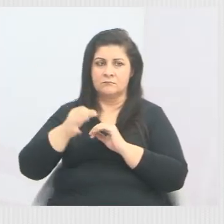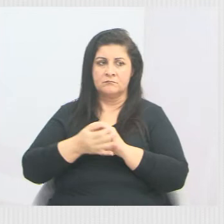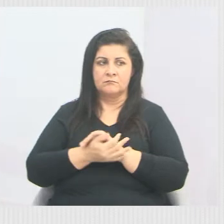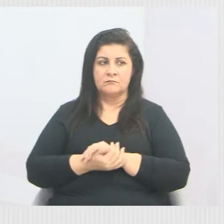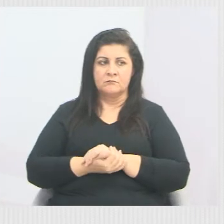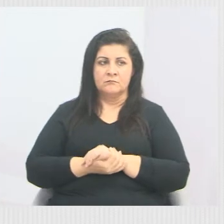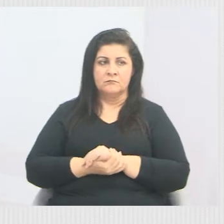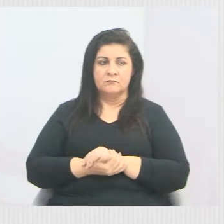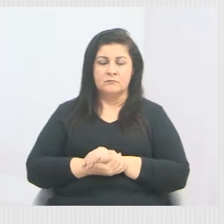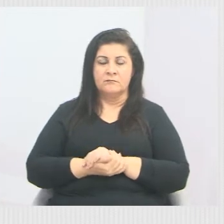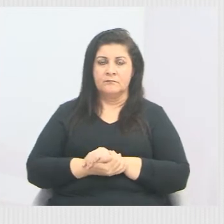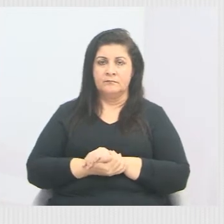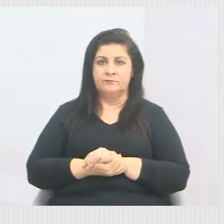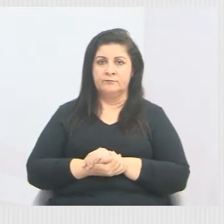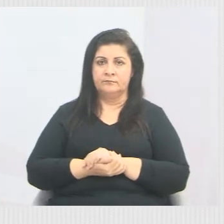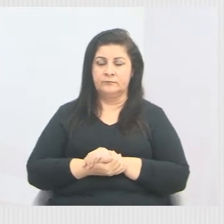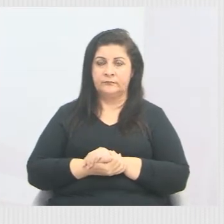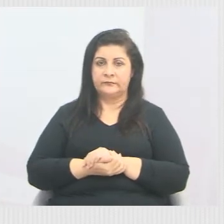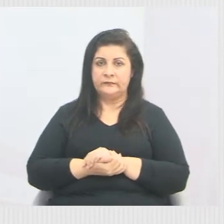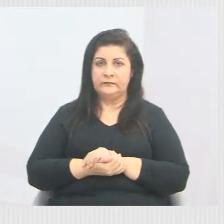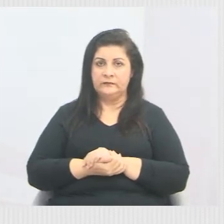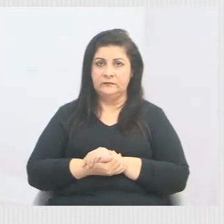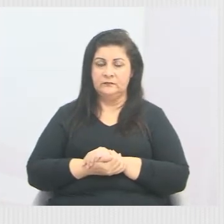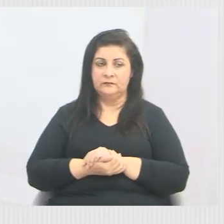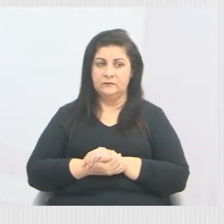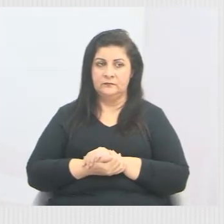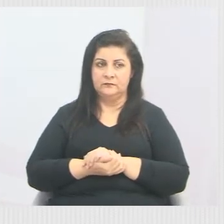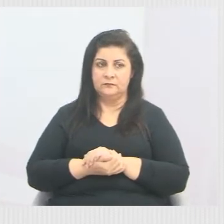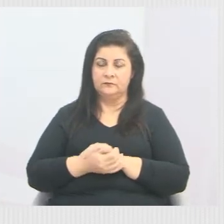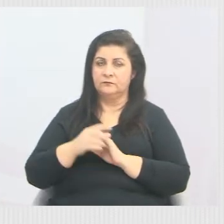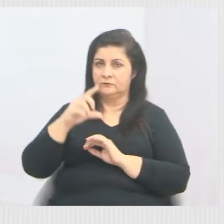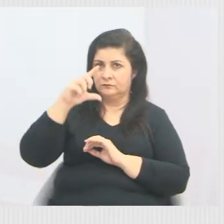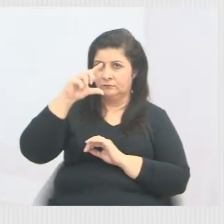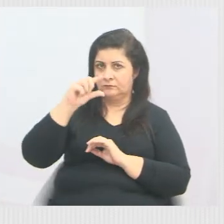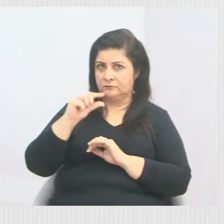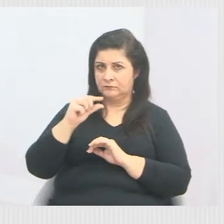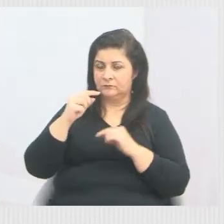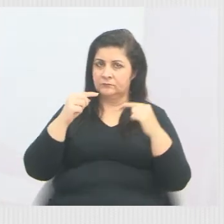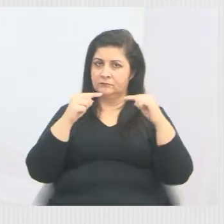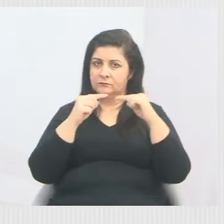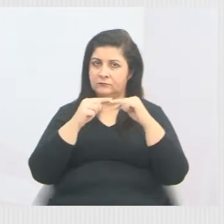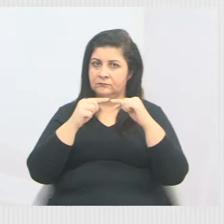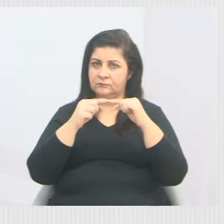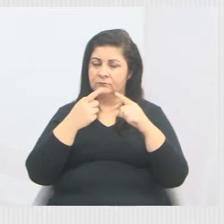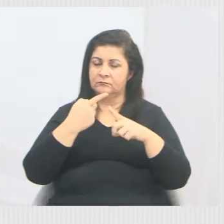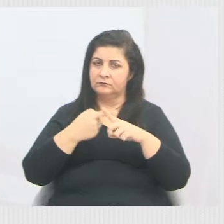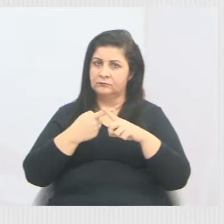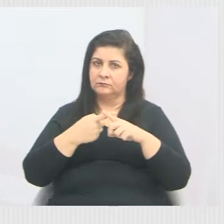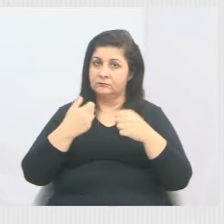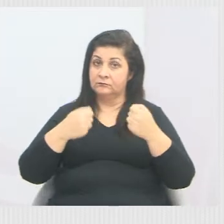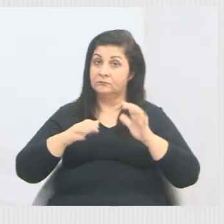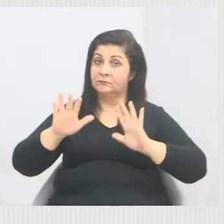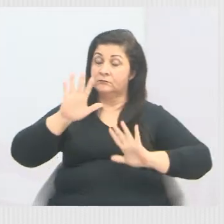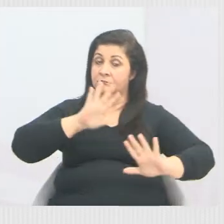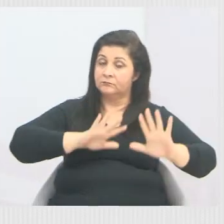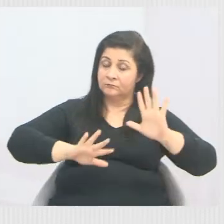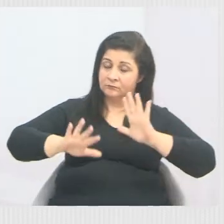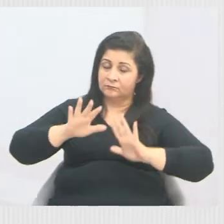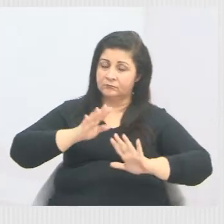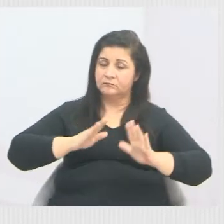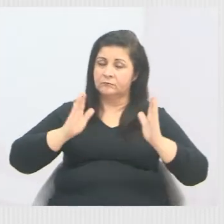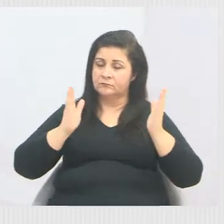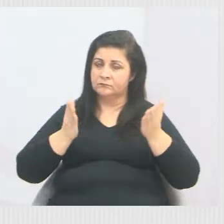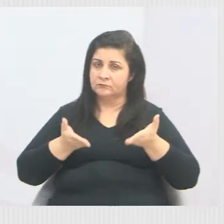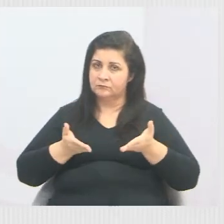22,54%. Volto a repetir, valor reduzido pela meta, pois temos que ter a prudência nesse momento